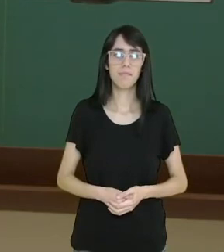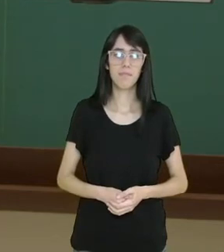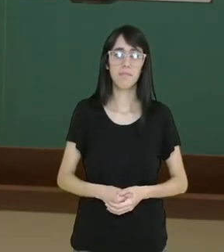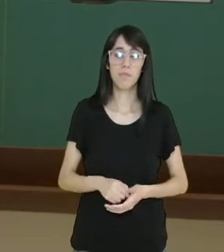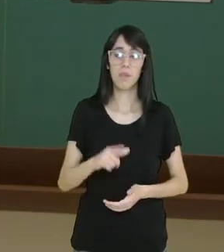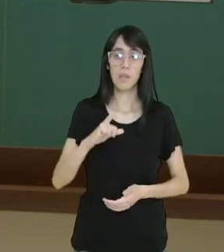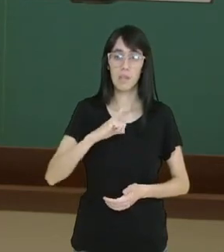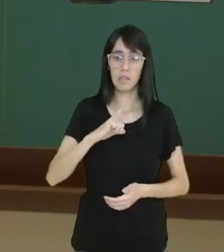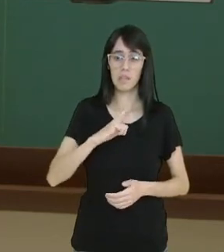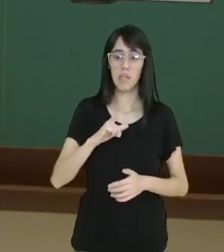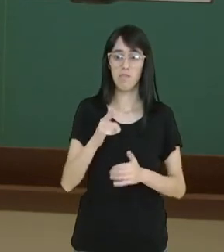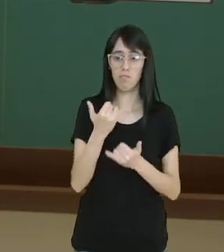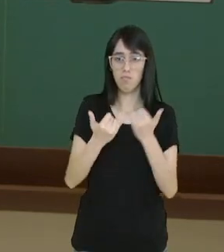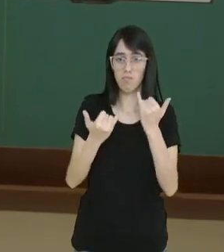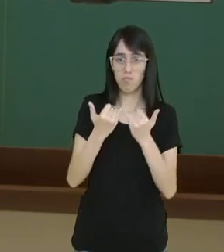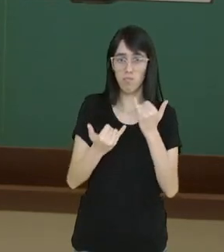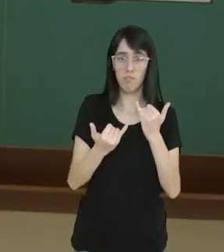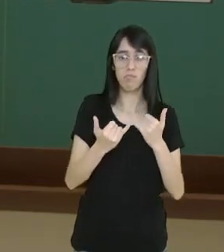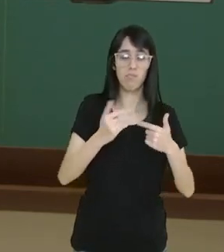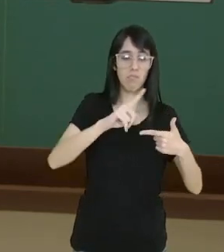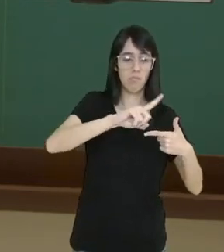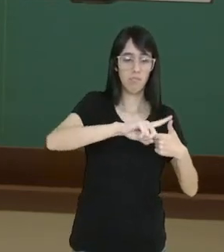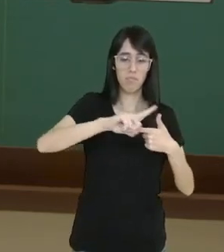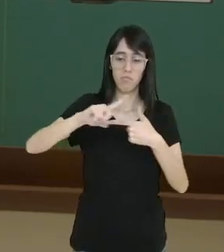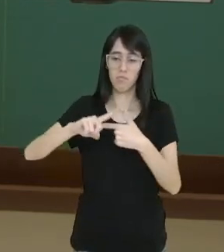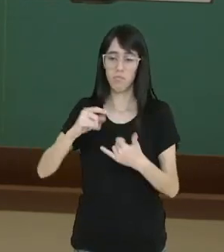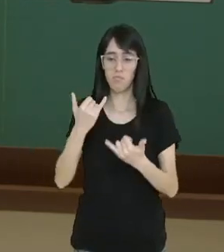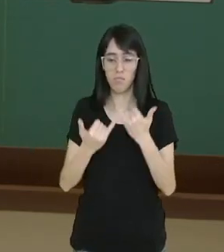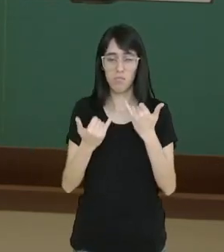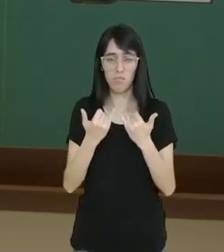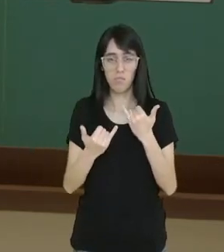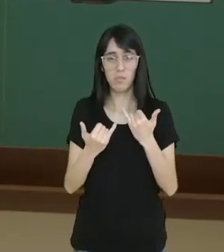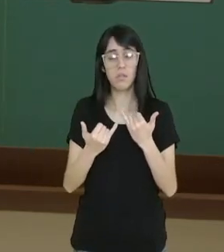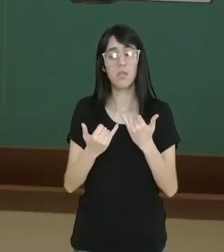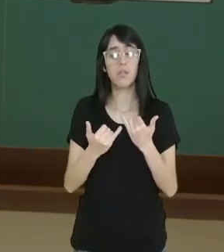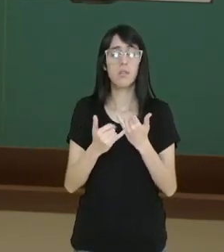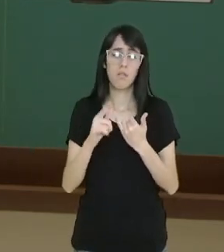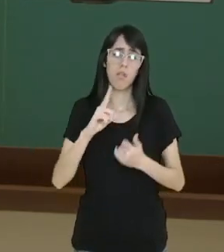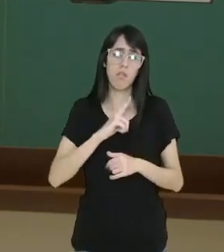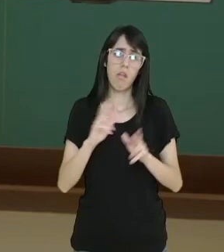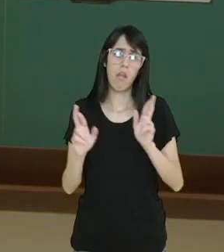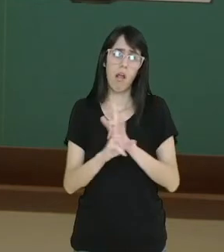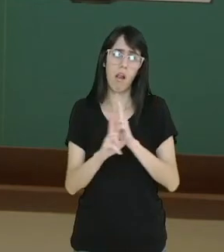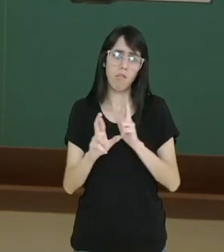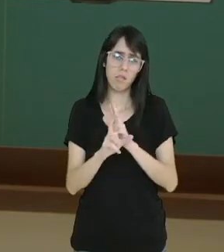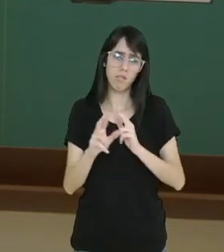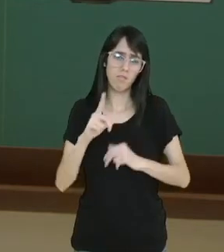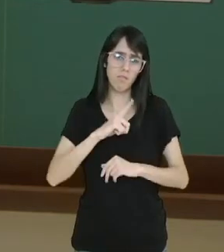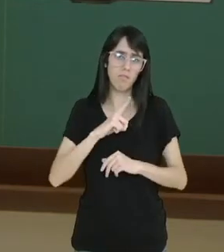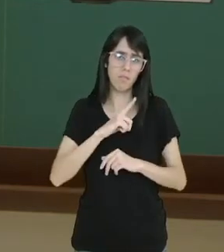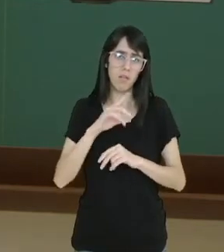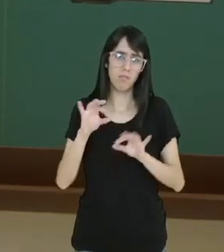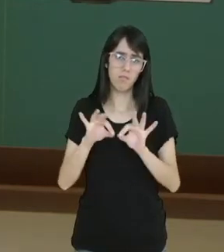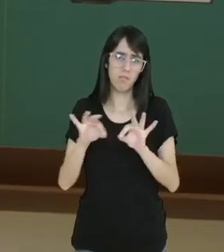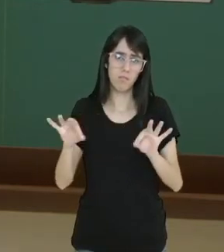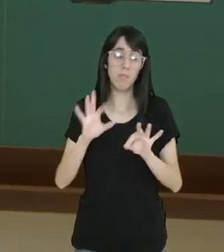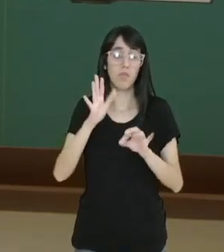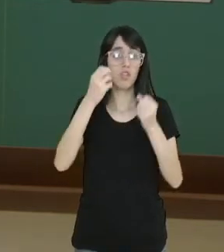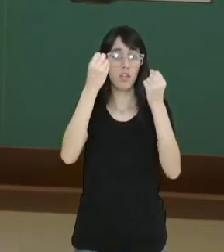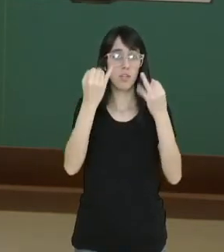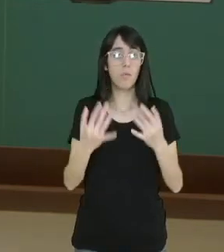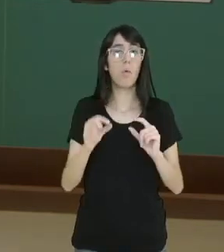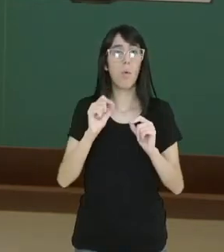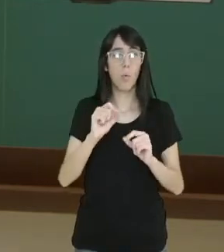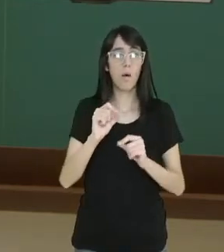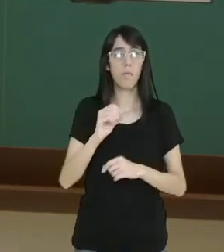de triângulos que nos possibilita encontrar uma relação métrica. Nós já vimos essas duas relações aqui, ó. Um cateto ao quadrado é